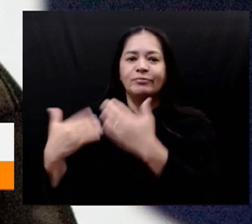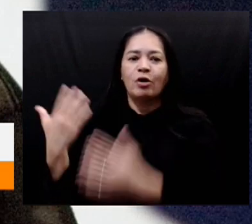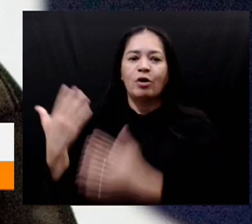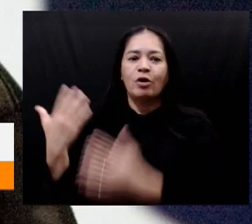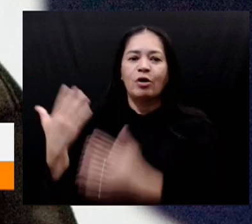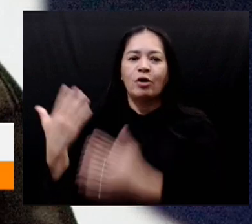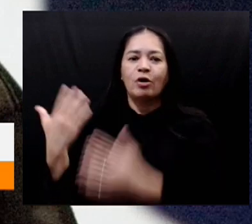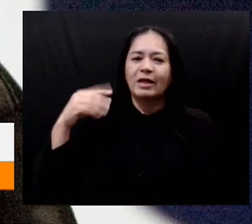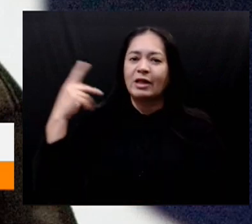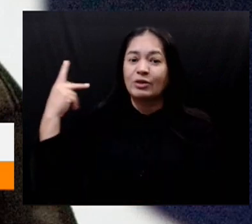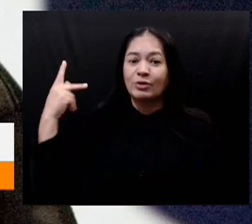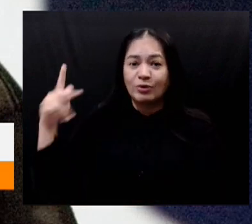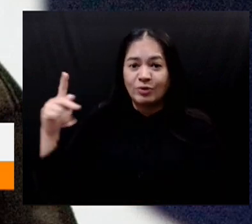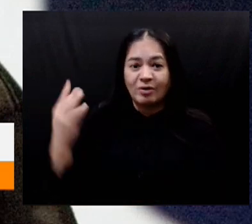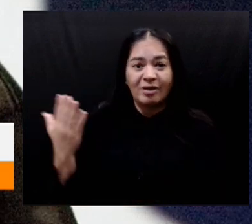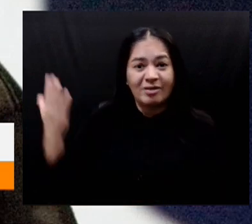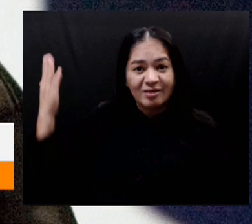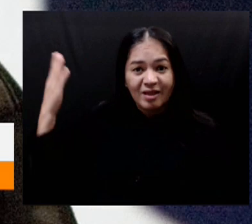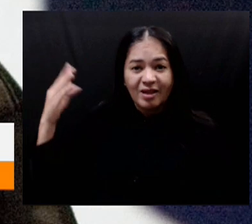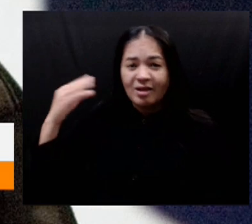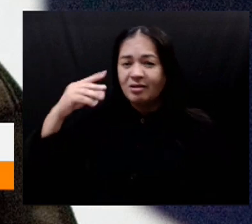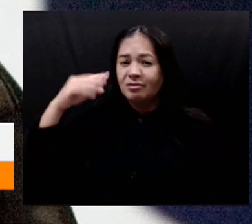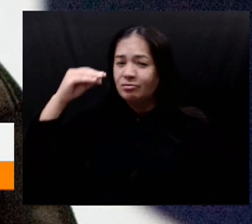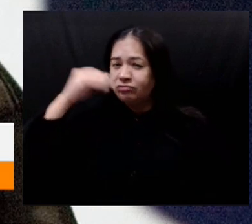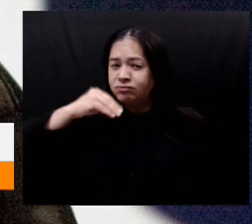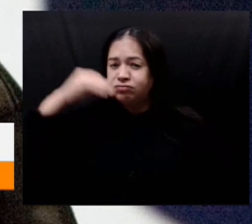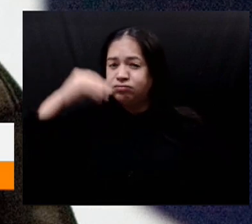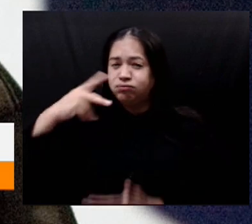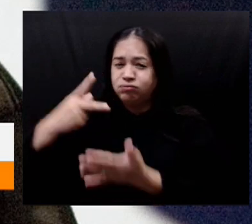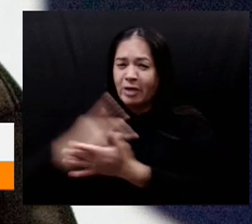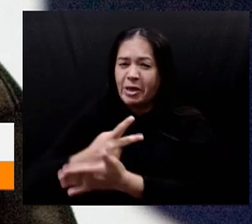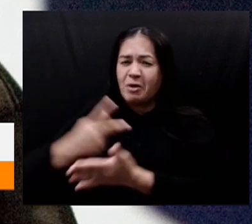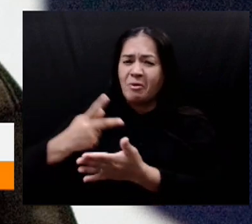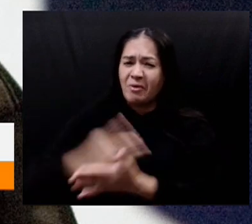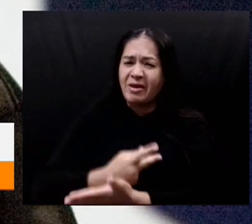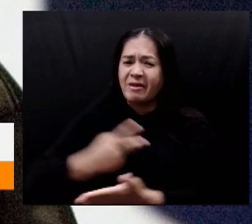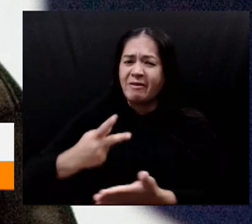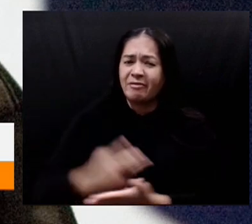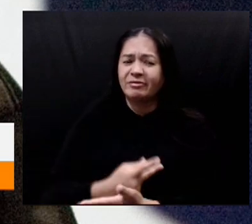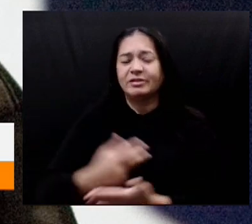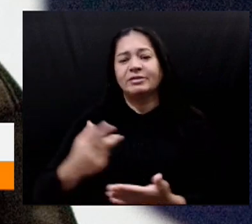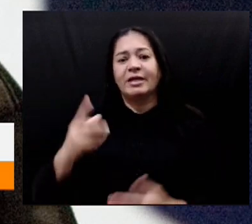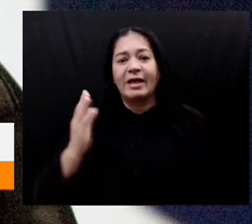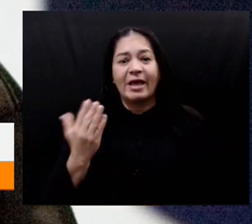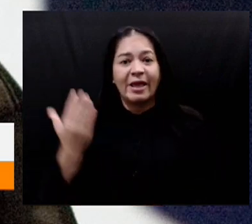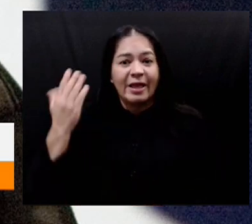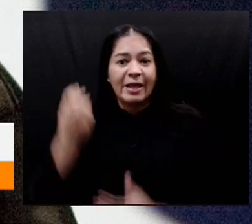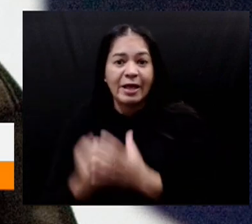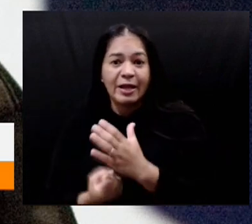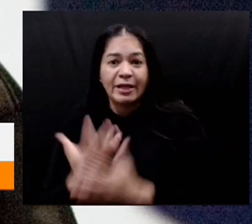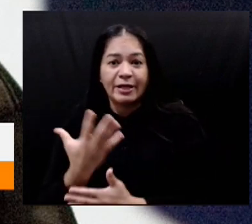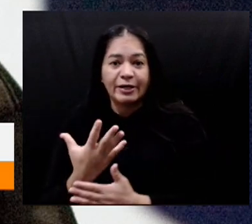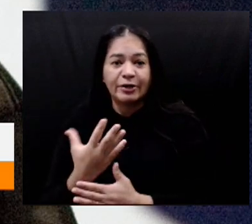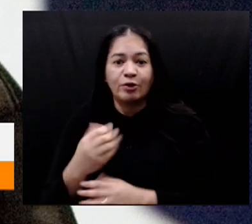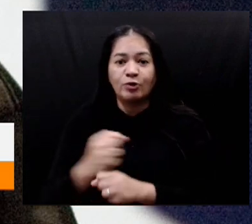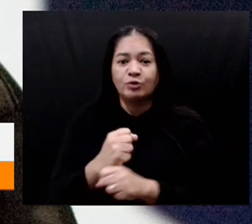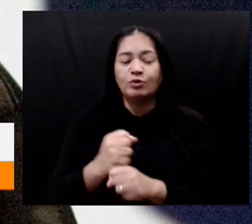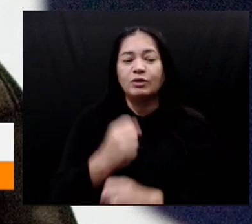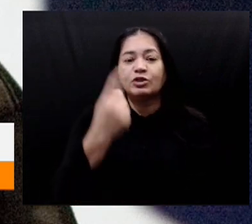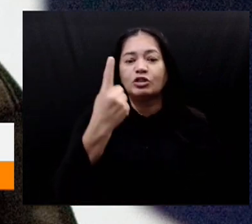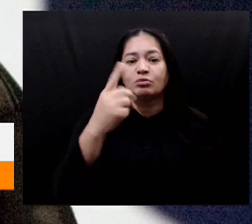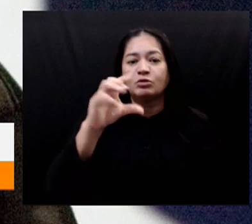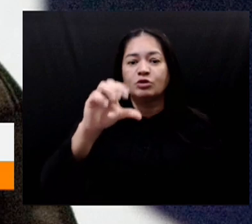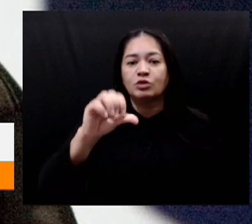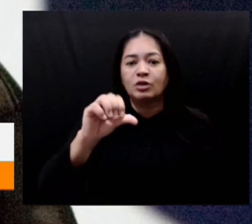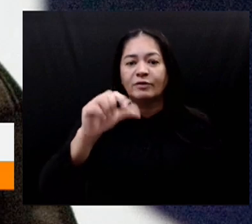tem, né? Contratempos, derrotas. Ele fundou a Apple em 1976 e a empresa foi